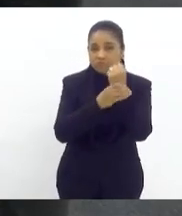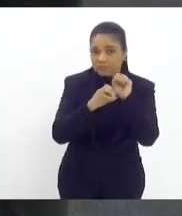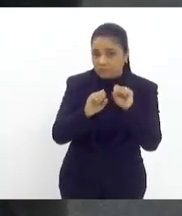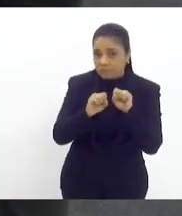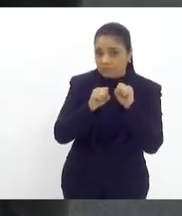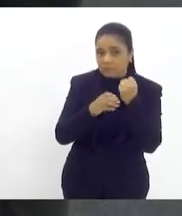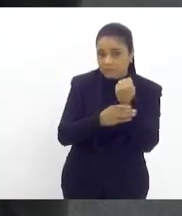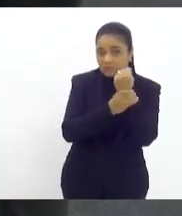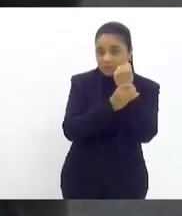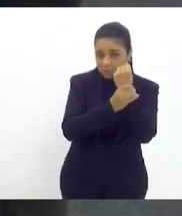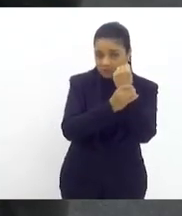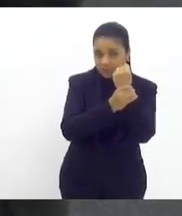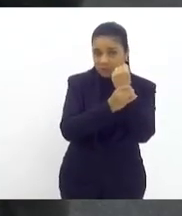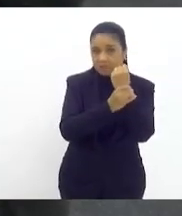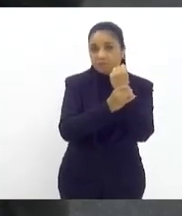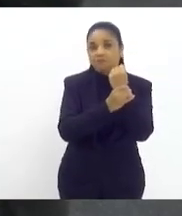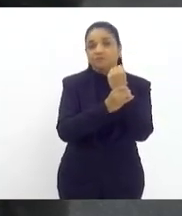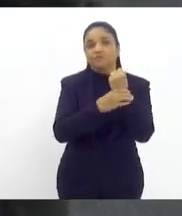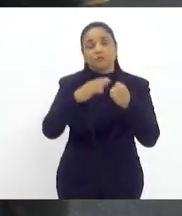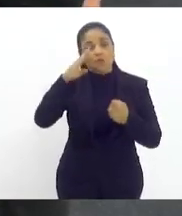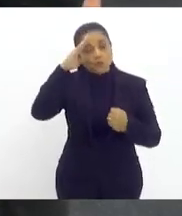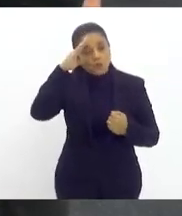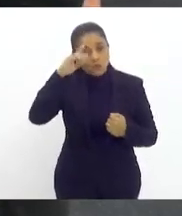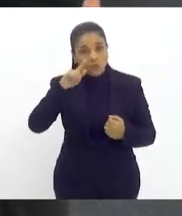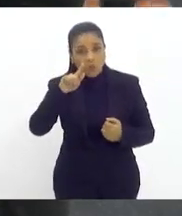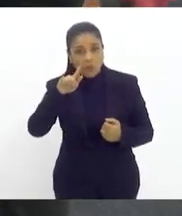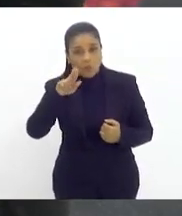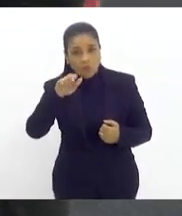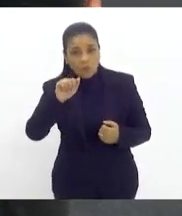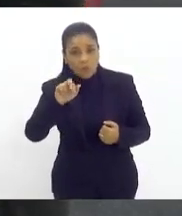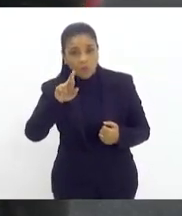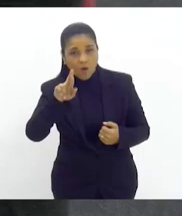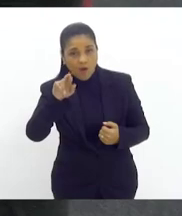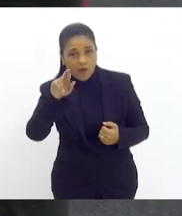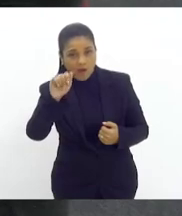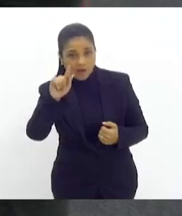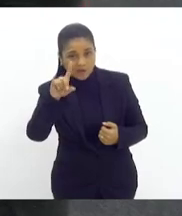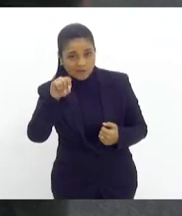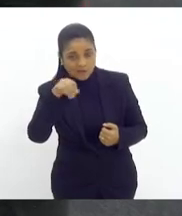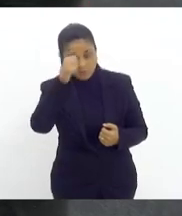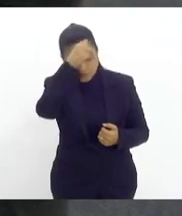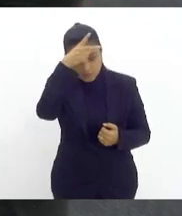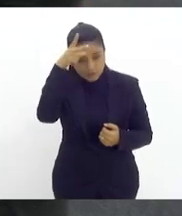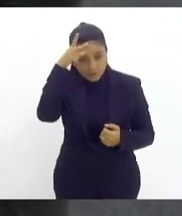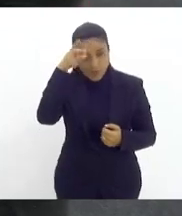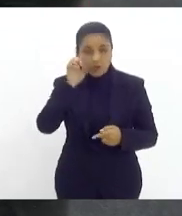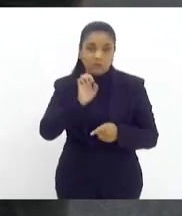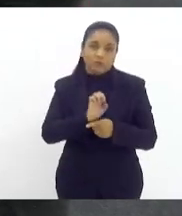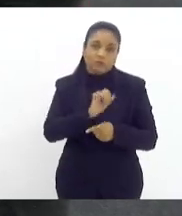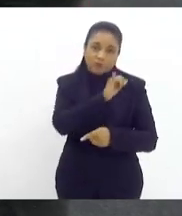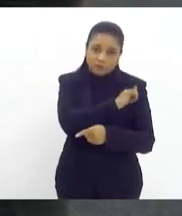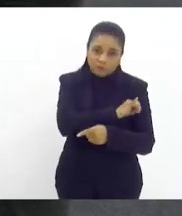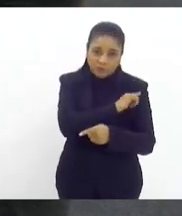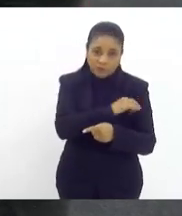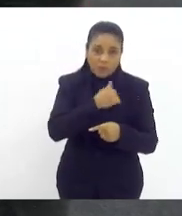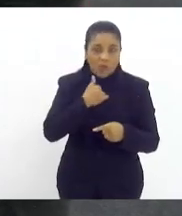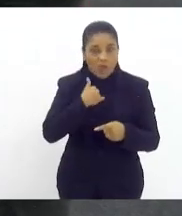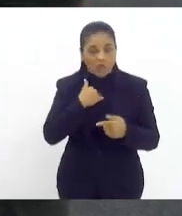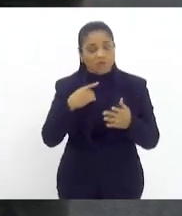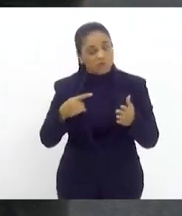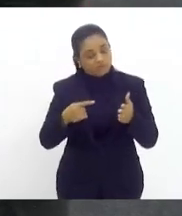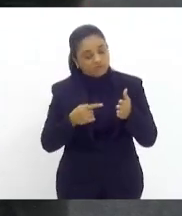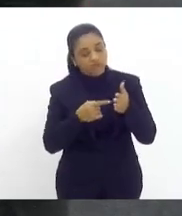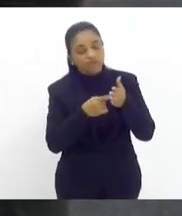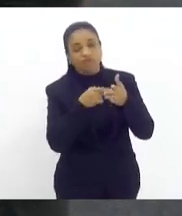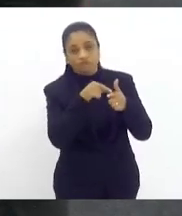municipais em cada um dos municípios do estado do Rio de Janeiro eu não vou me abster vou voltar a favor de indicação porque eu